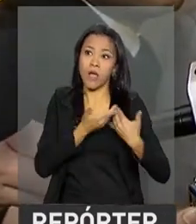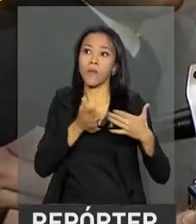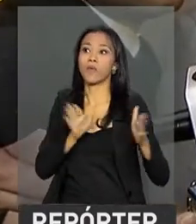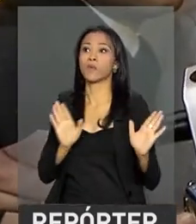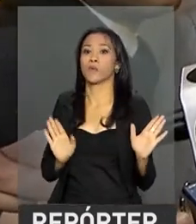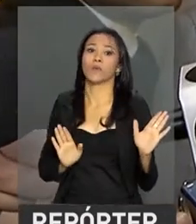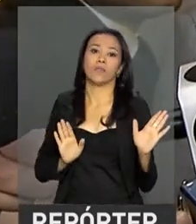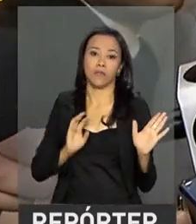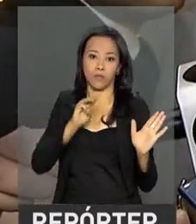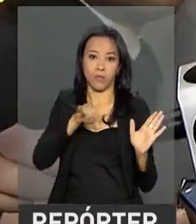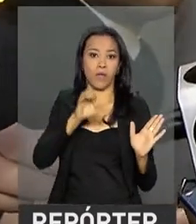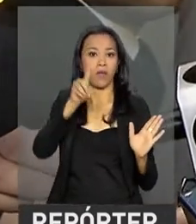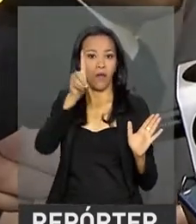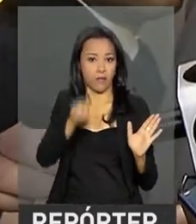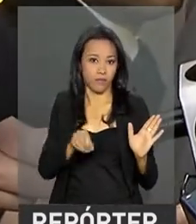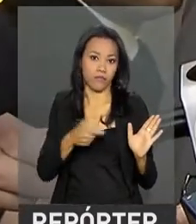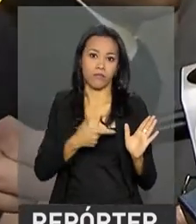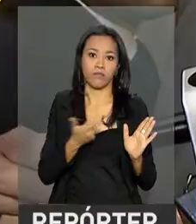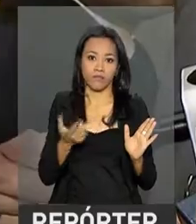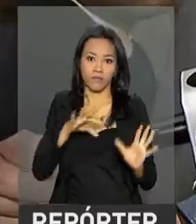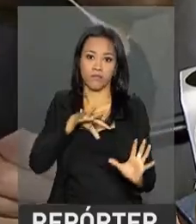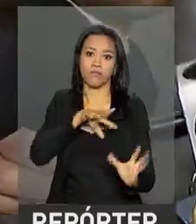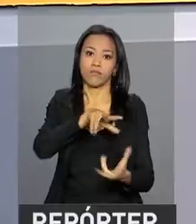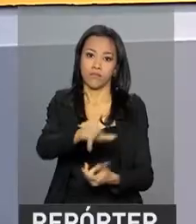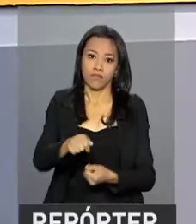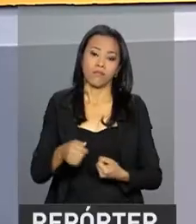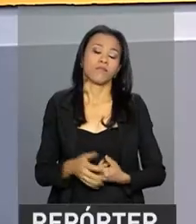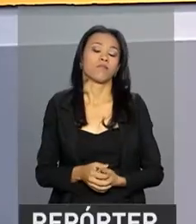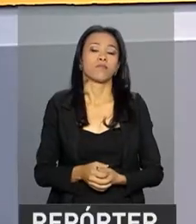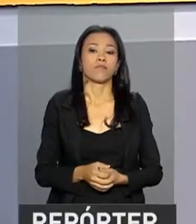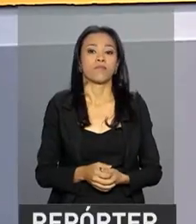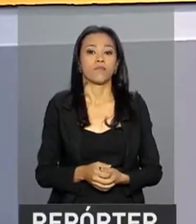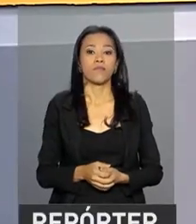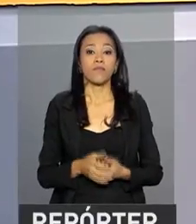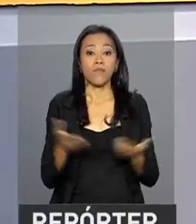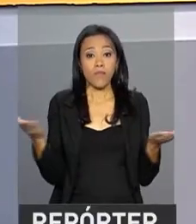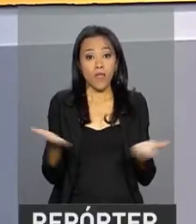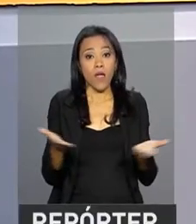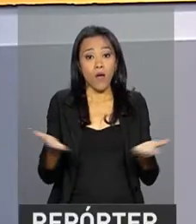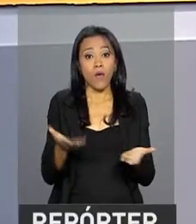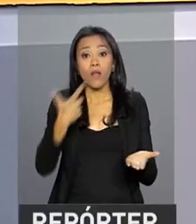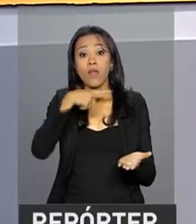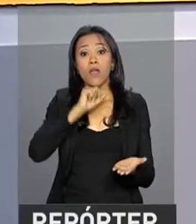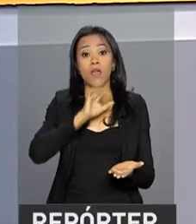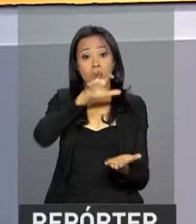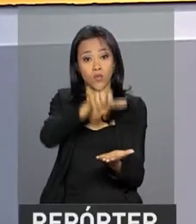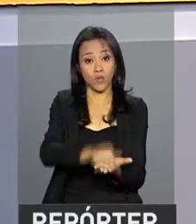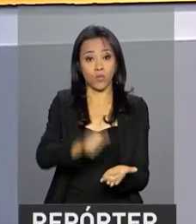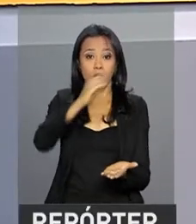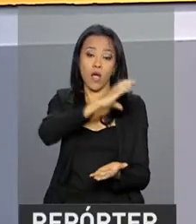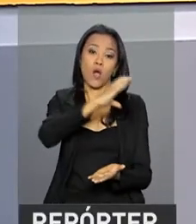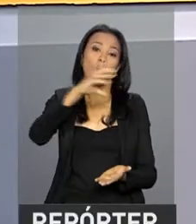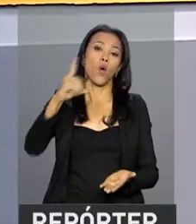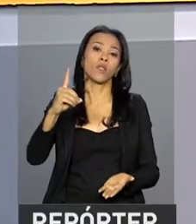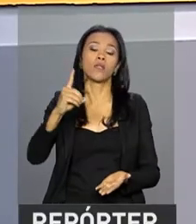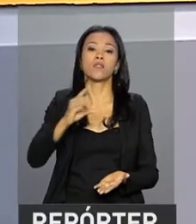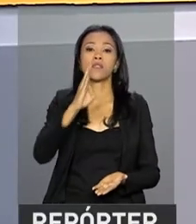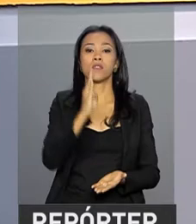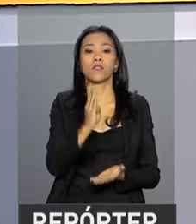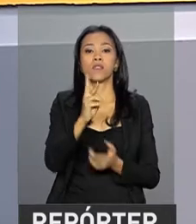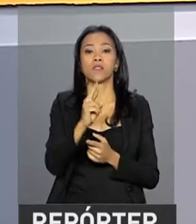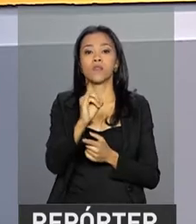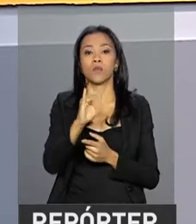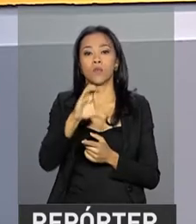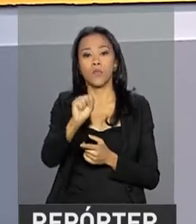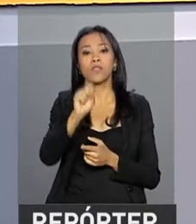para o mercado nacional, naturalmente, para o mercado estrangeiro. A partir de agora, quem assume a coordenação do BRICS pelo prazo de 1 ano